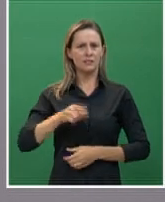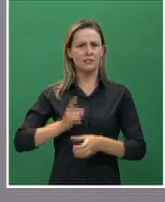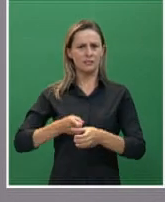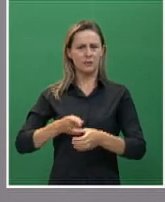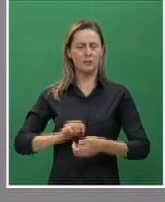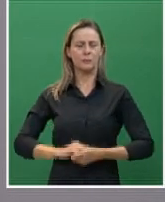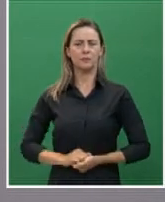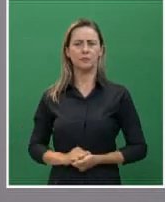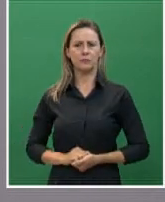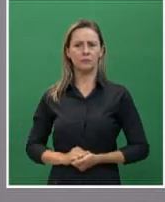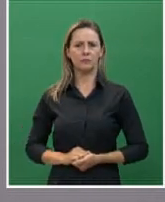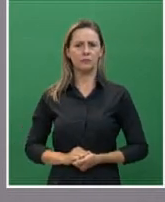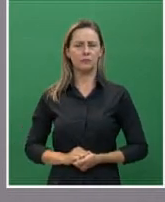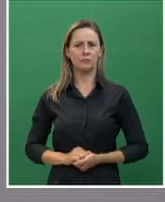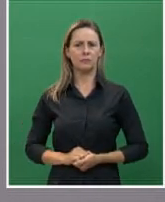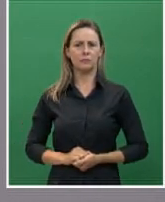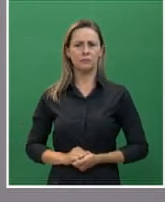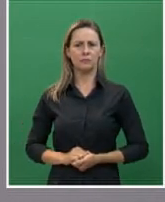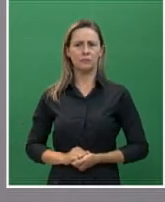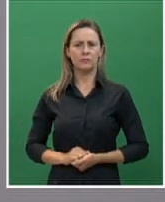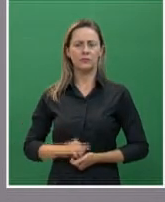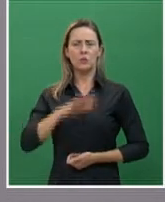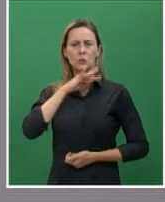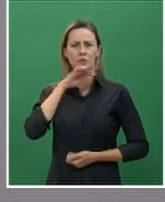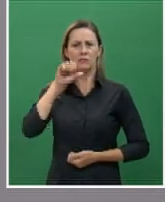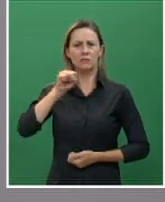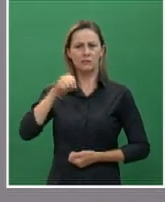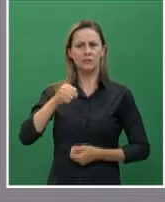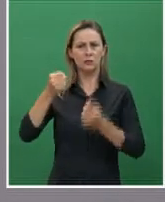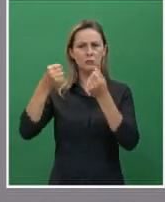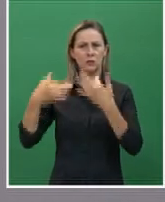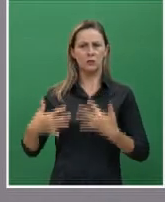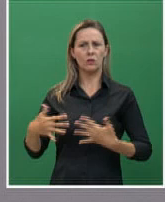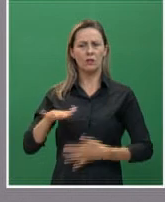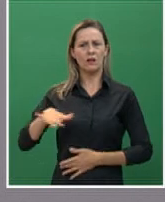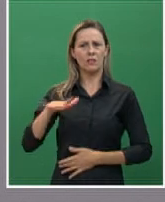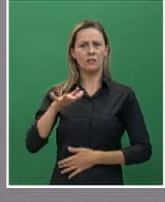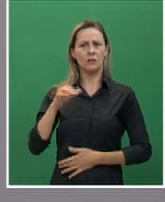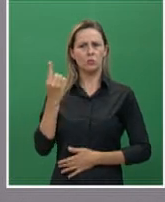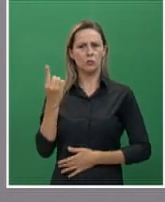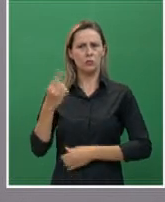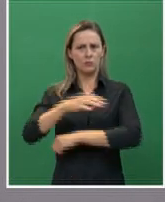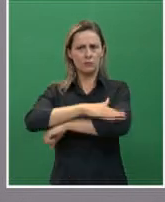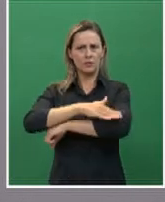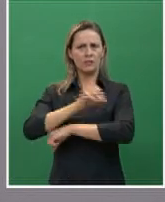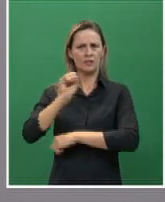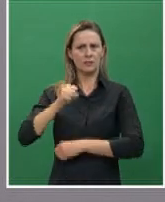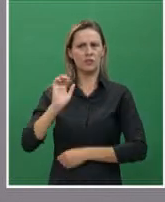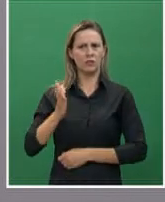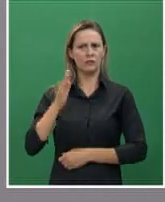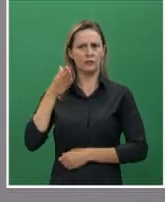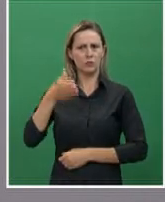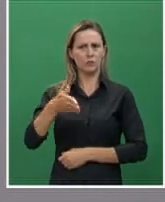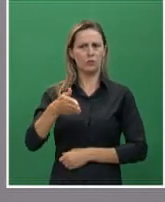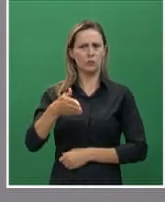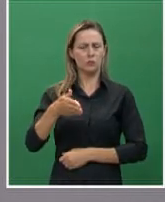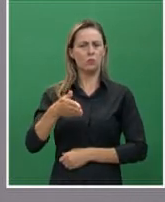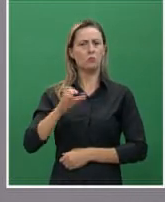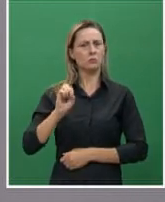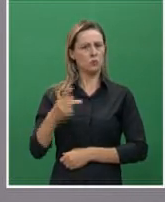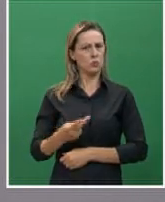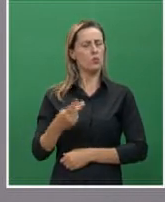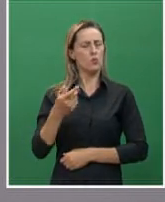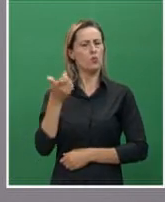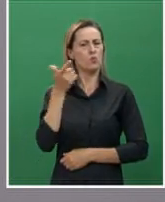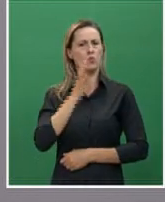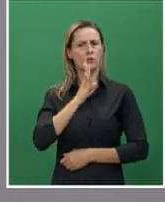manutenção é muito crítica né como o caso da Praça da Gaita 0 e foi uma das praças que eu tive oportunidade de fazer juntamente com o